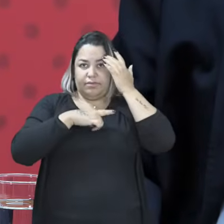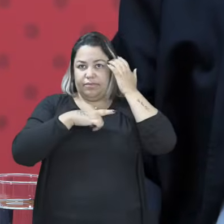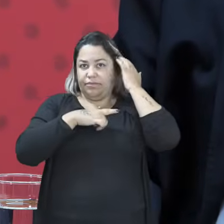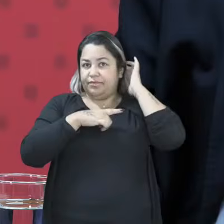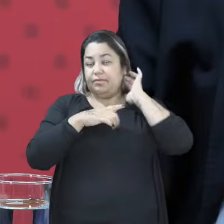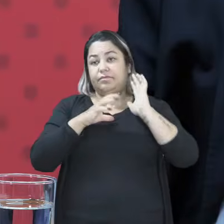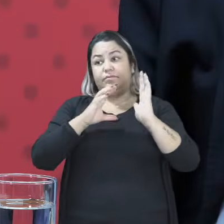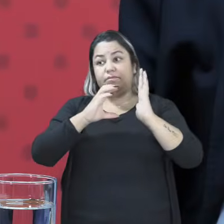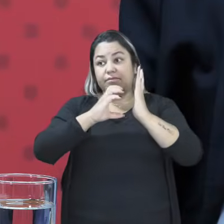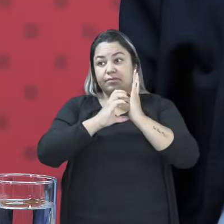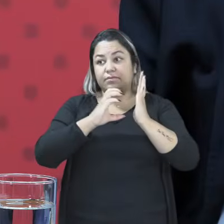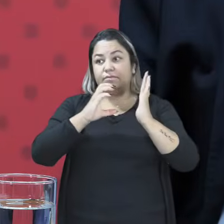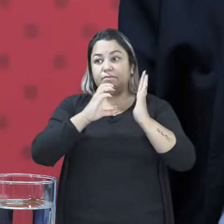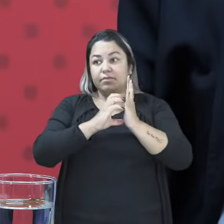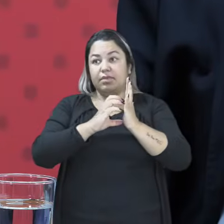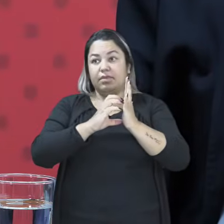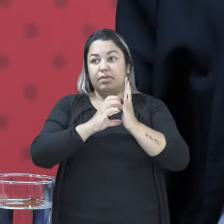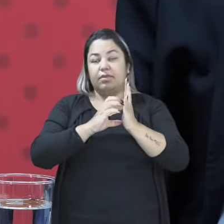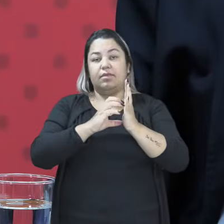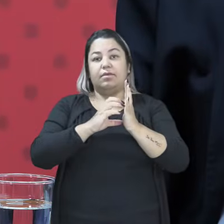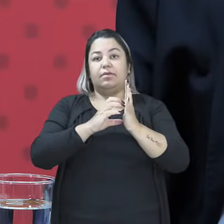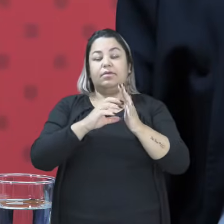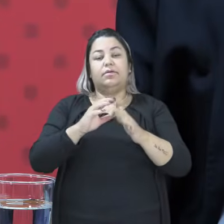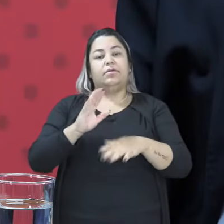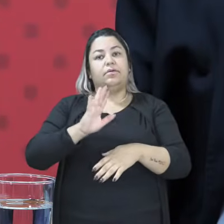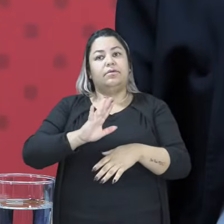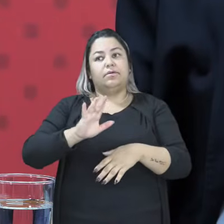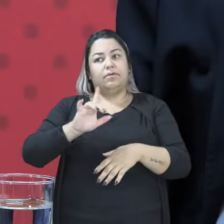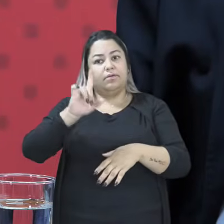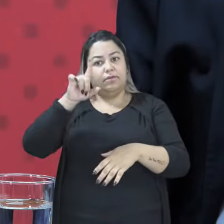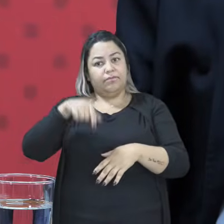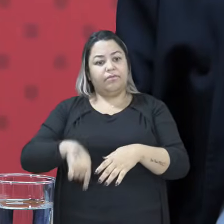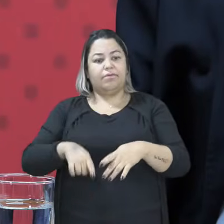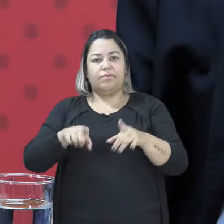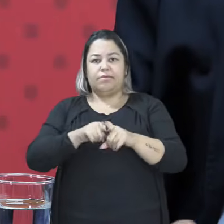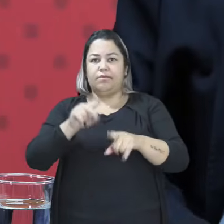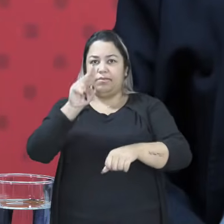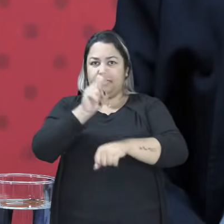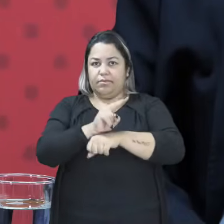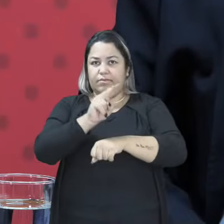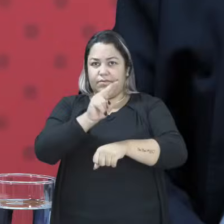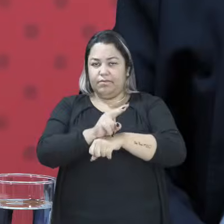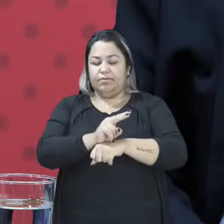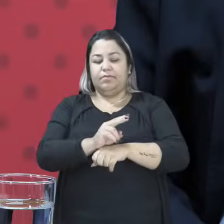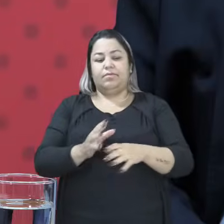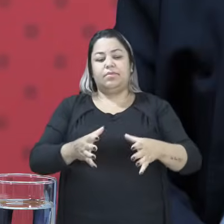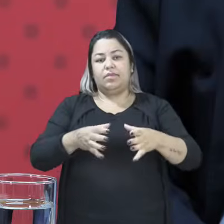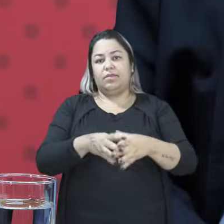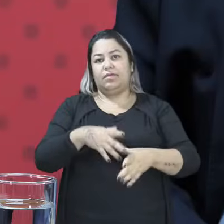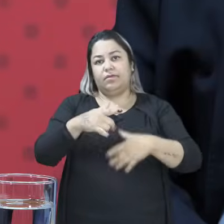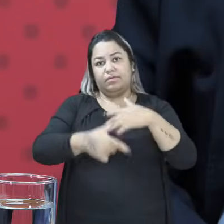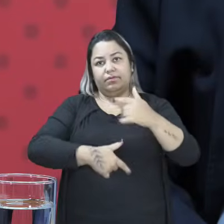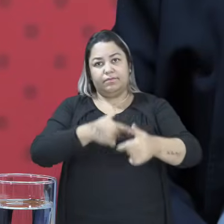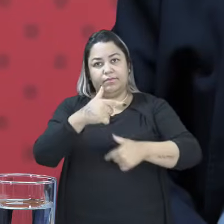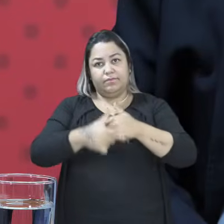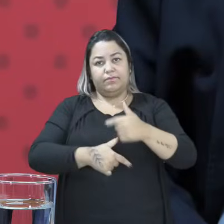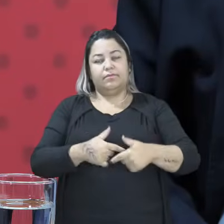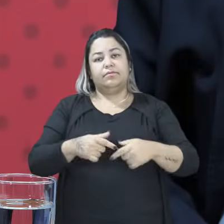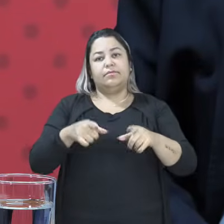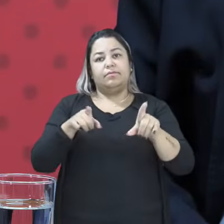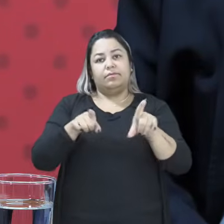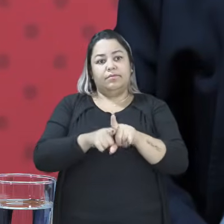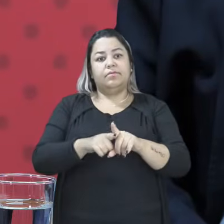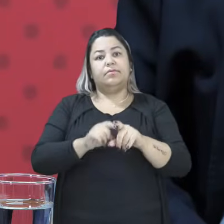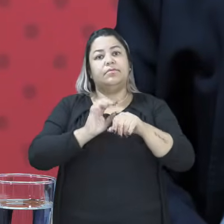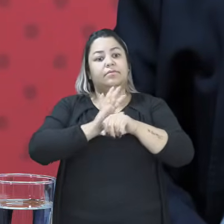partido, né, que se propõe a ser o partido de defesa da classe trabalhadora, dos setores mais oprimidos